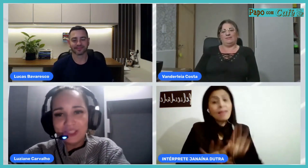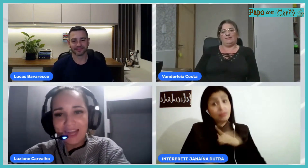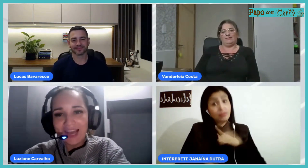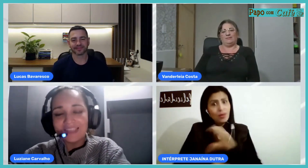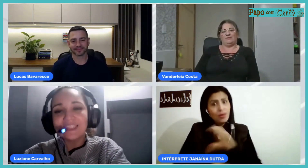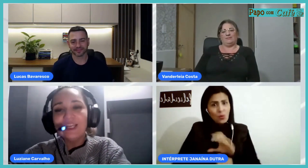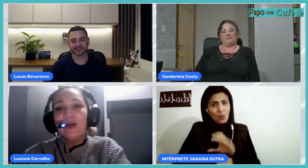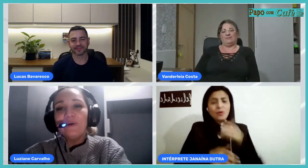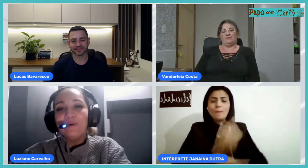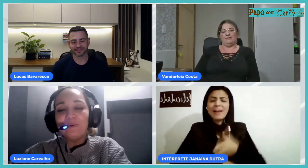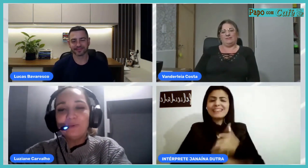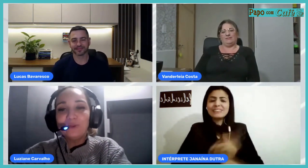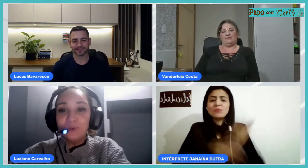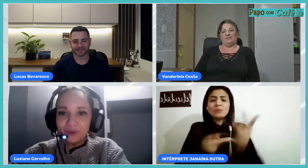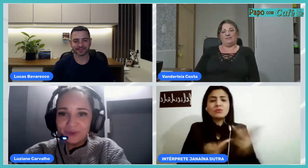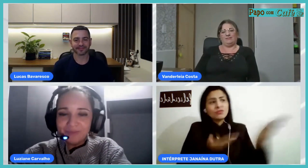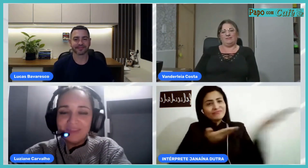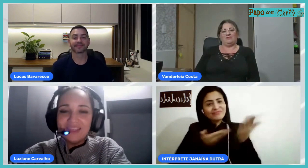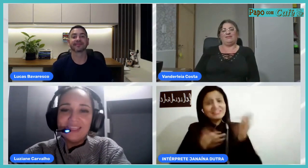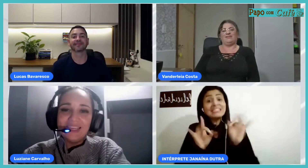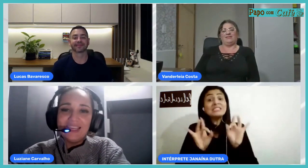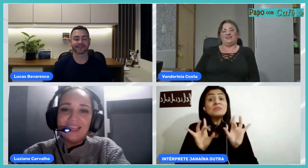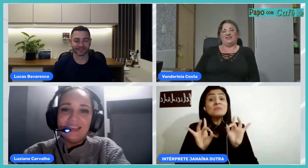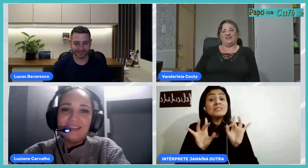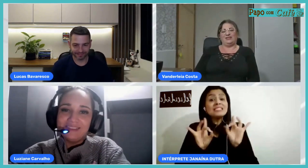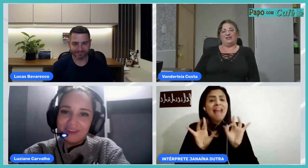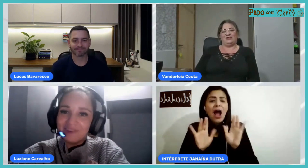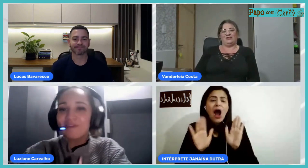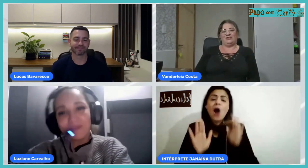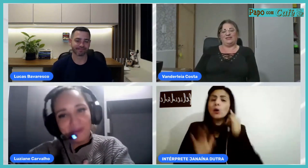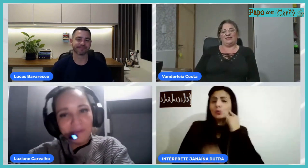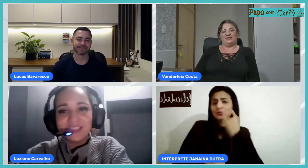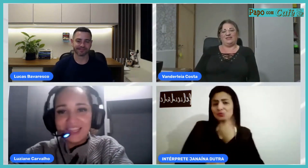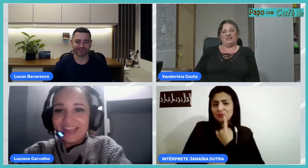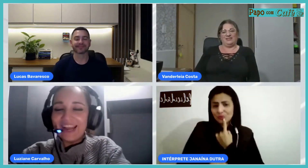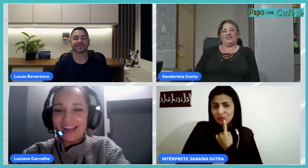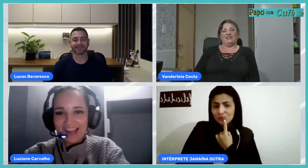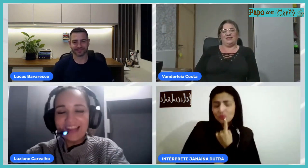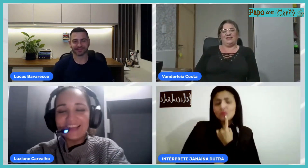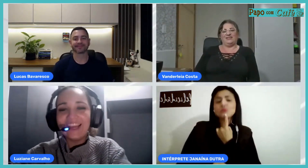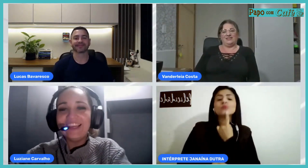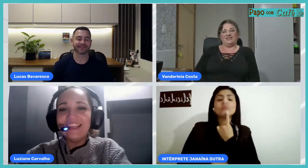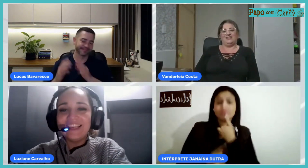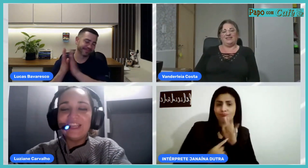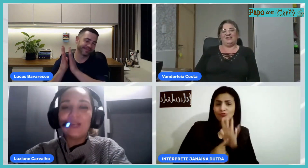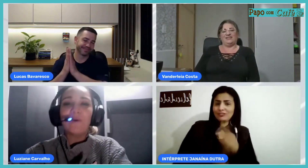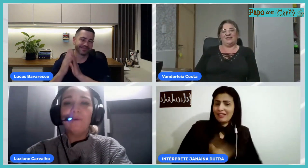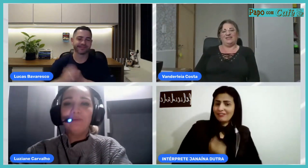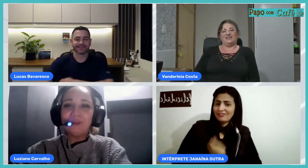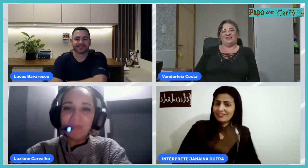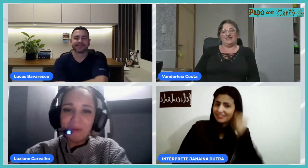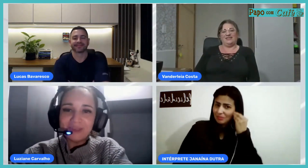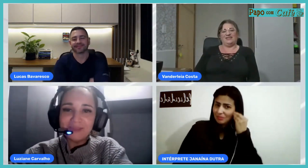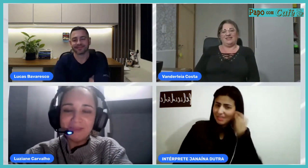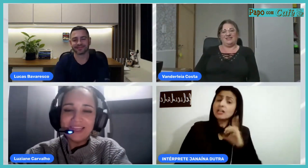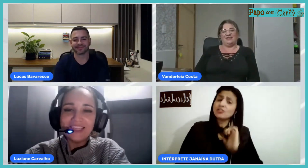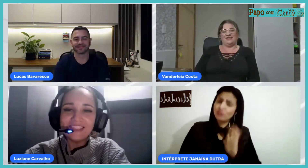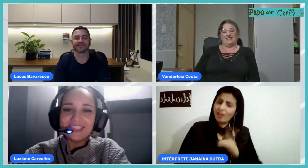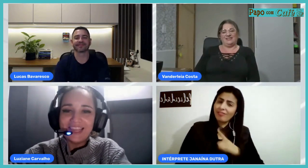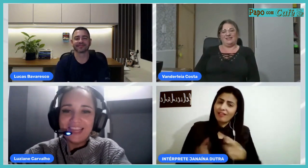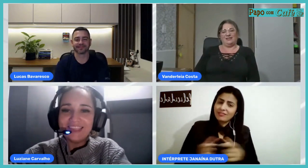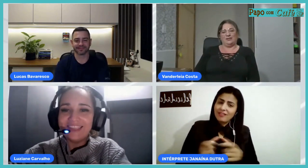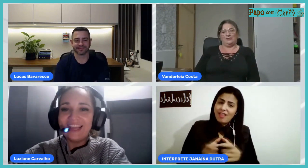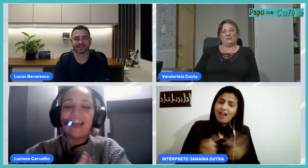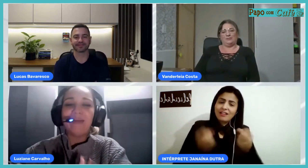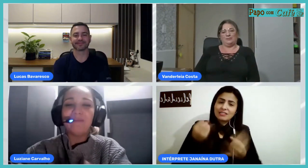turmas a gente traz um surdo que com CNH, né? E aí ele conta um pouco a